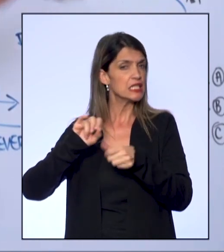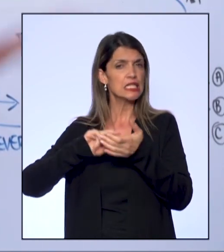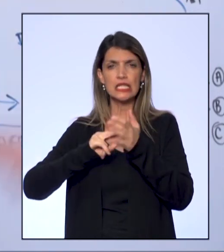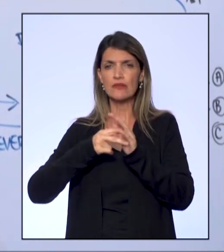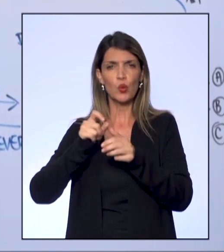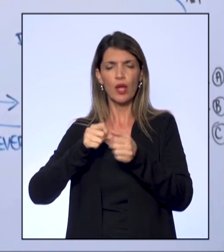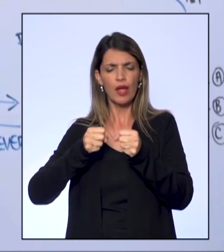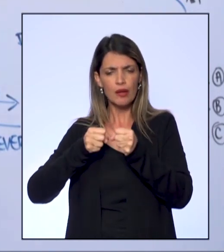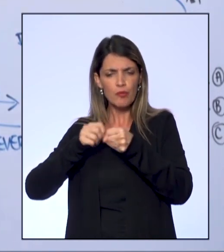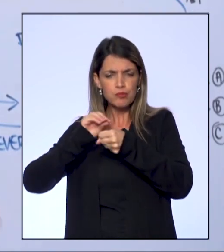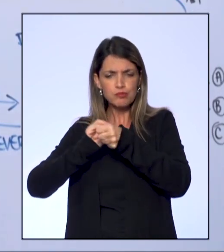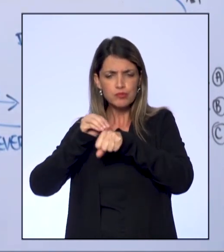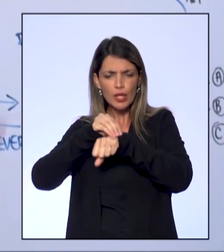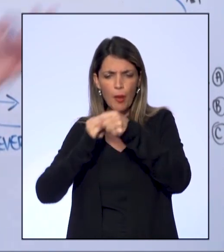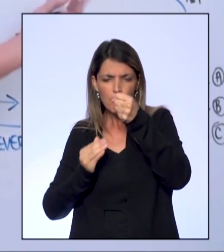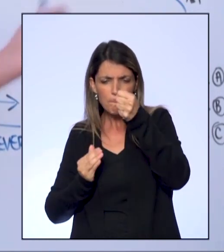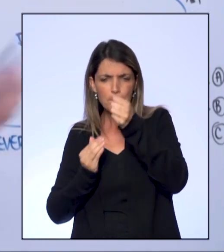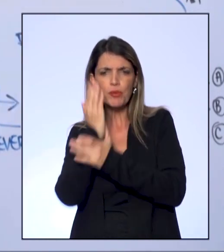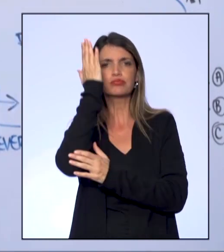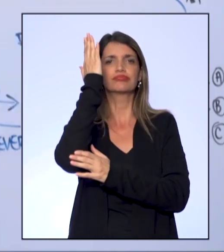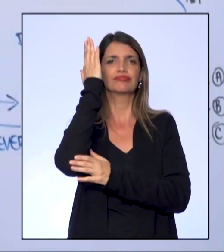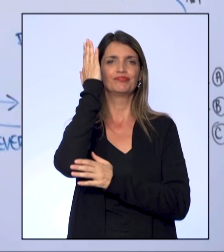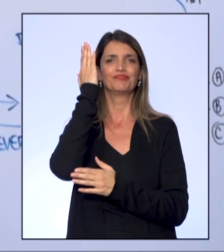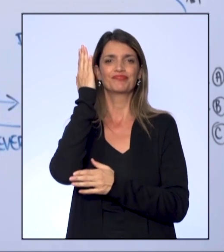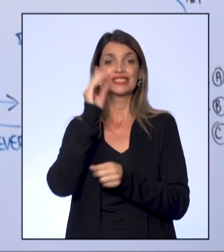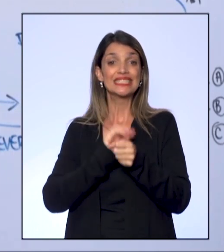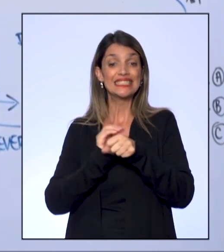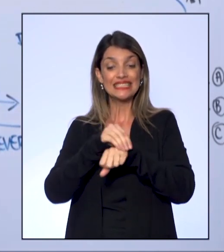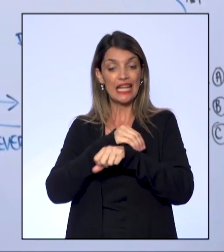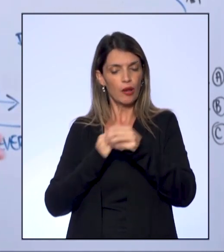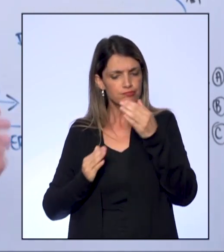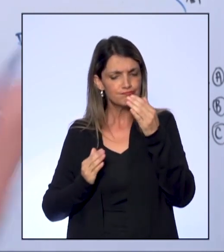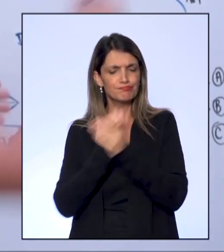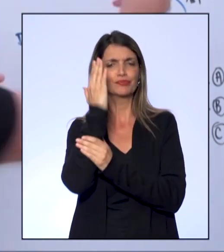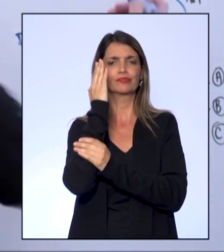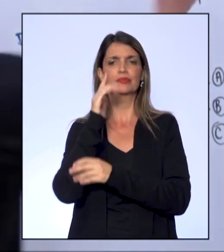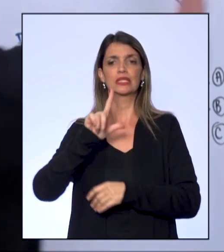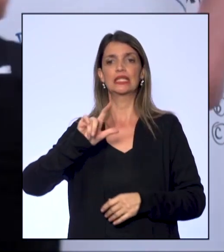que a gente chama de lítico é aquele onde a célula vai romper. Então,